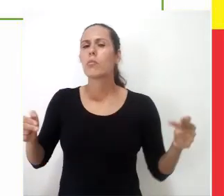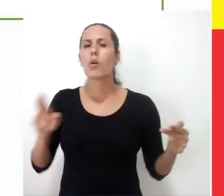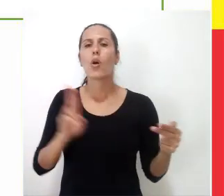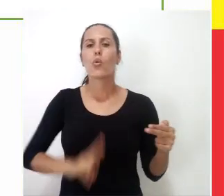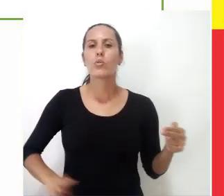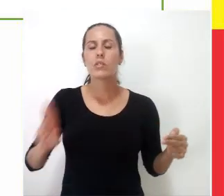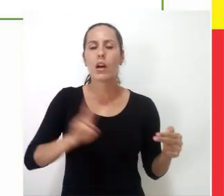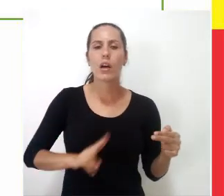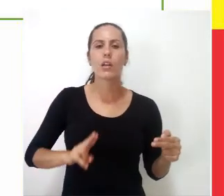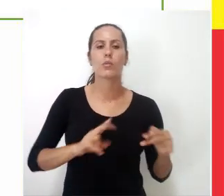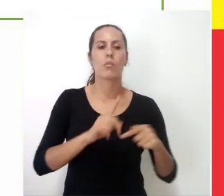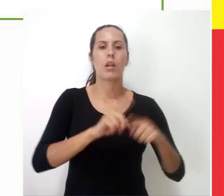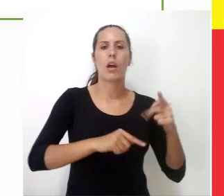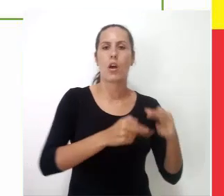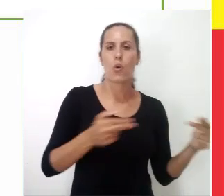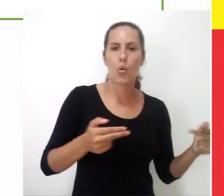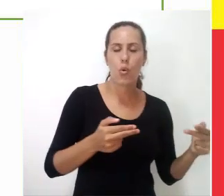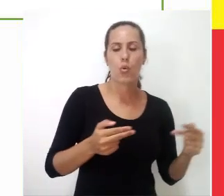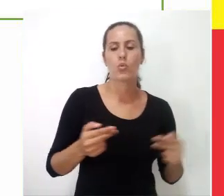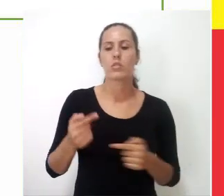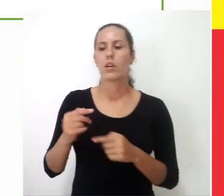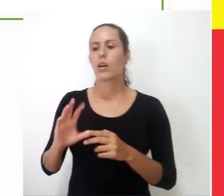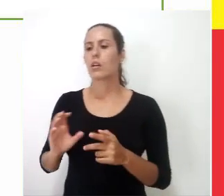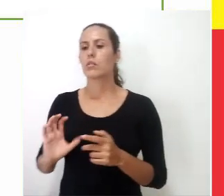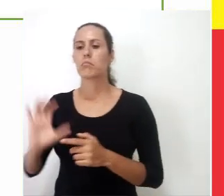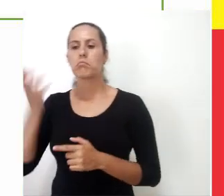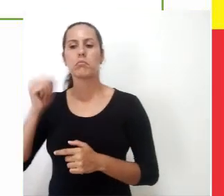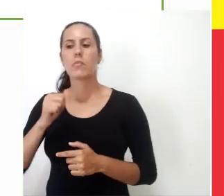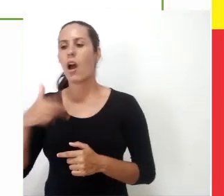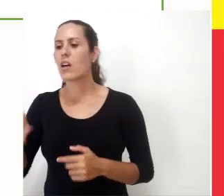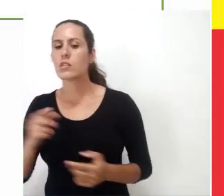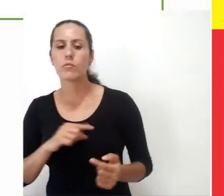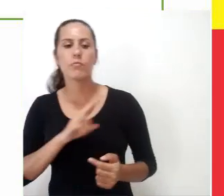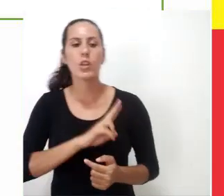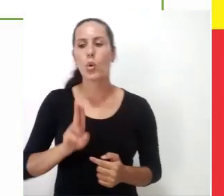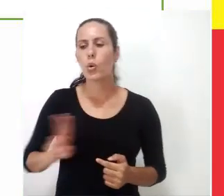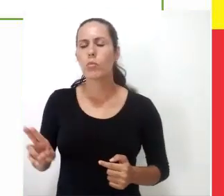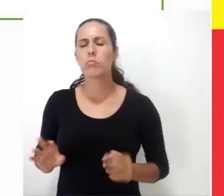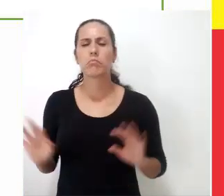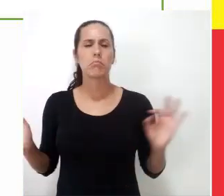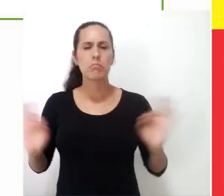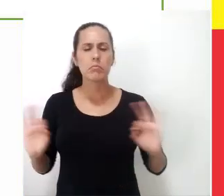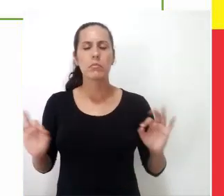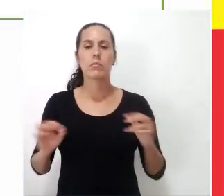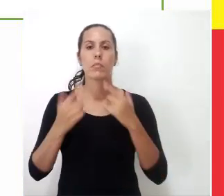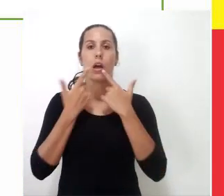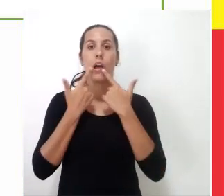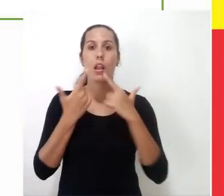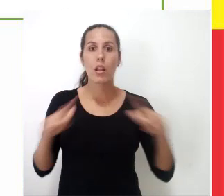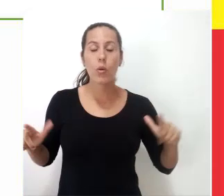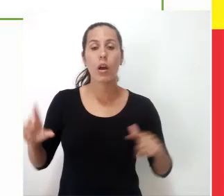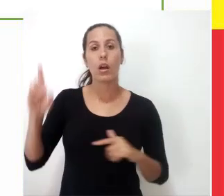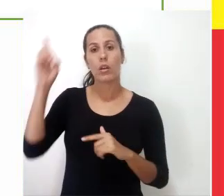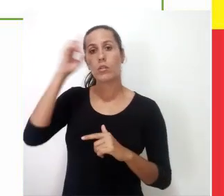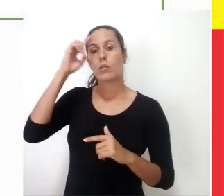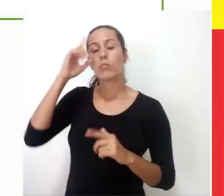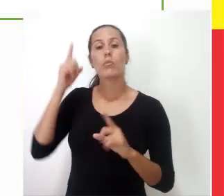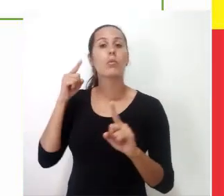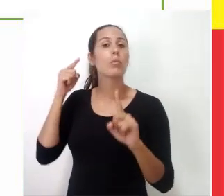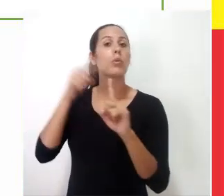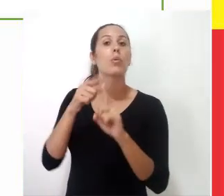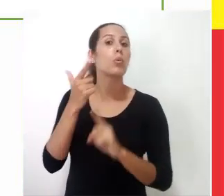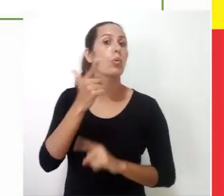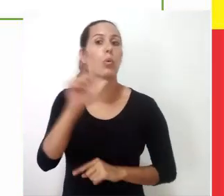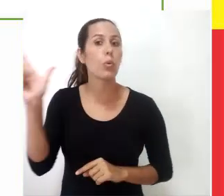para nomear coisas e situações. Ao contrário, no nosso dia a dia, usamos a linguagem com outros fins